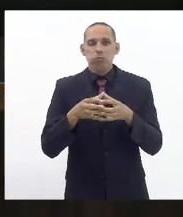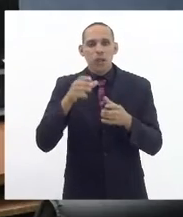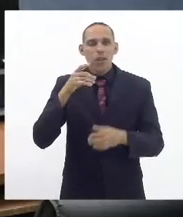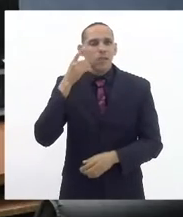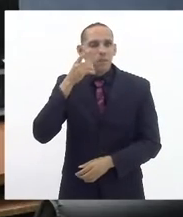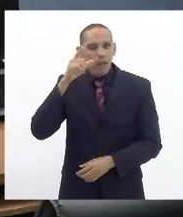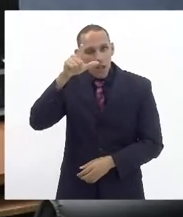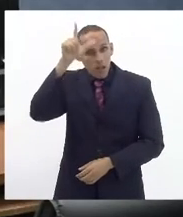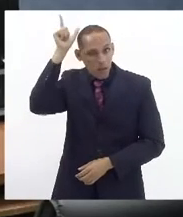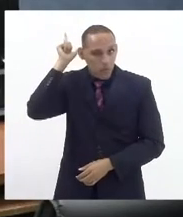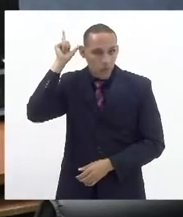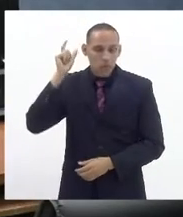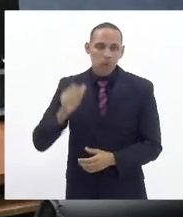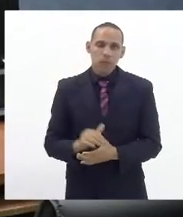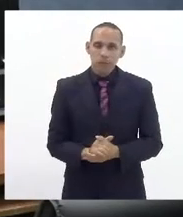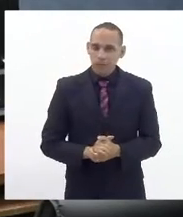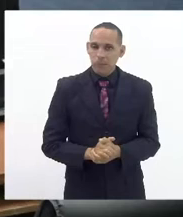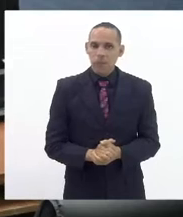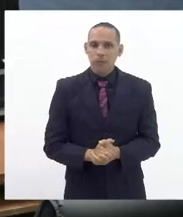Paulo.